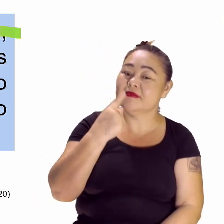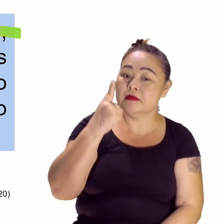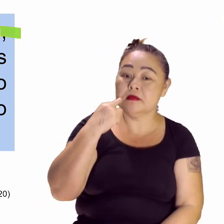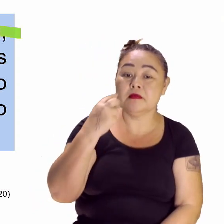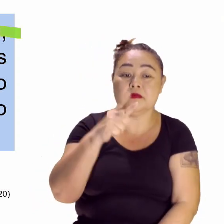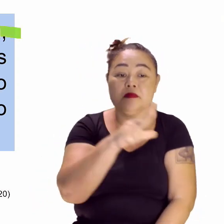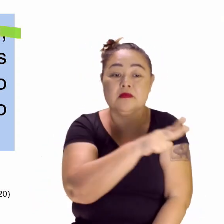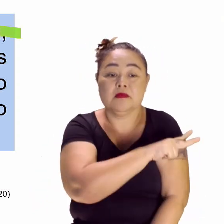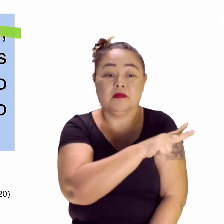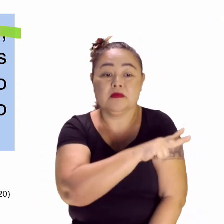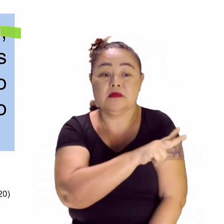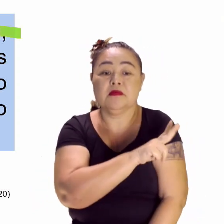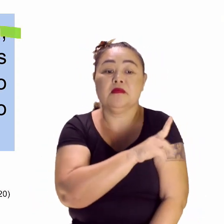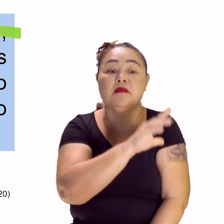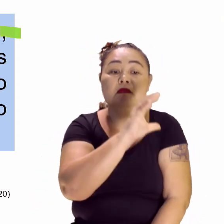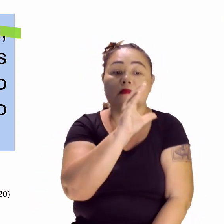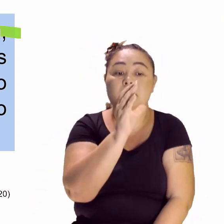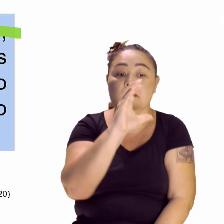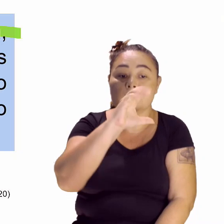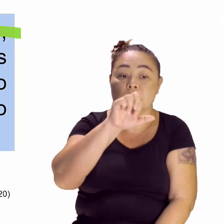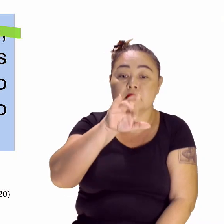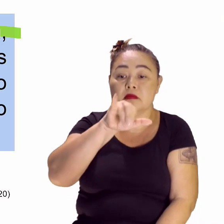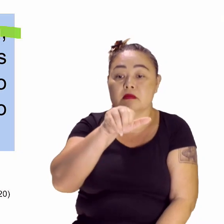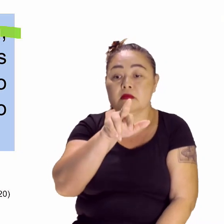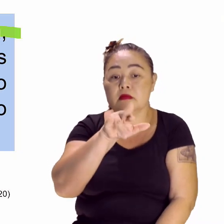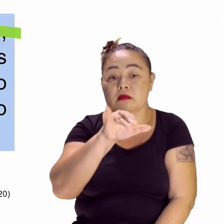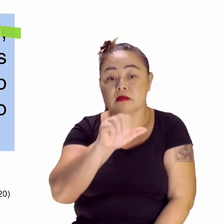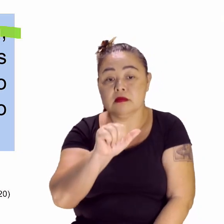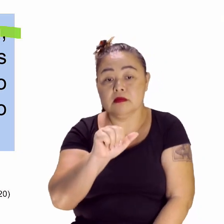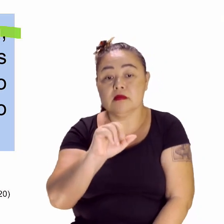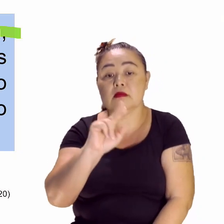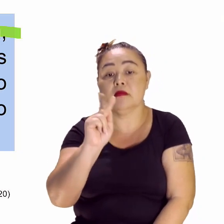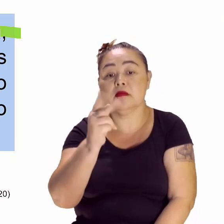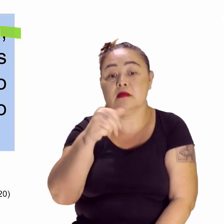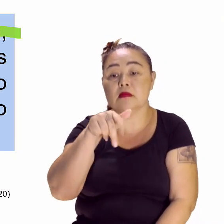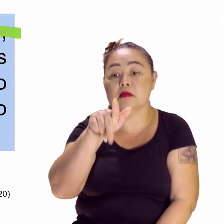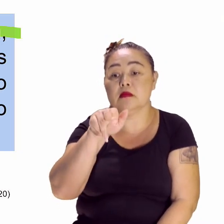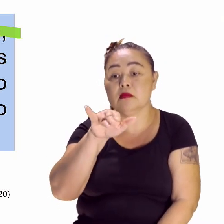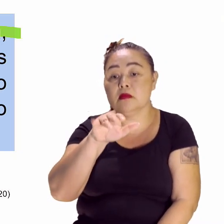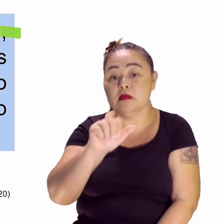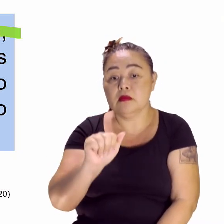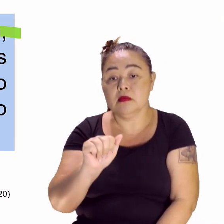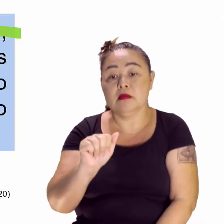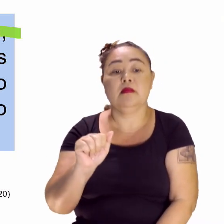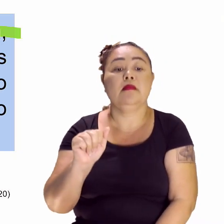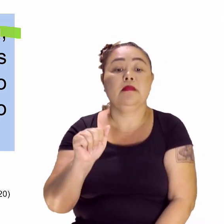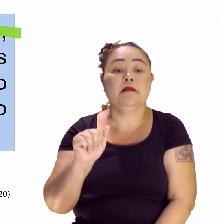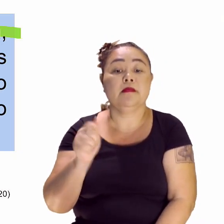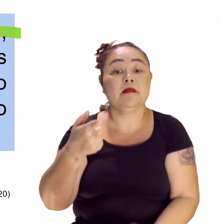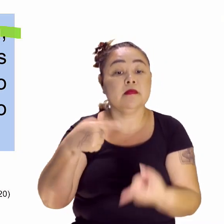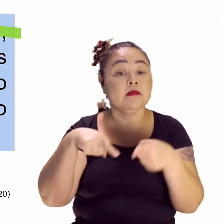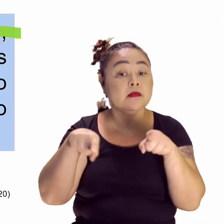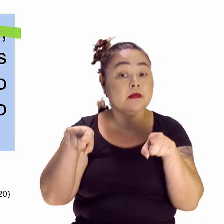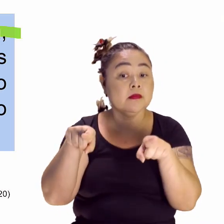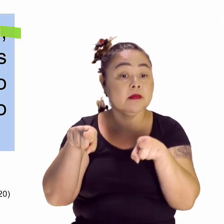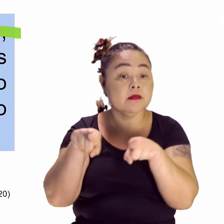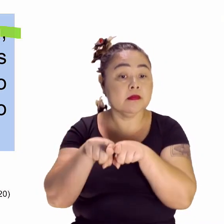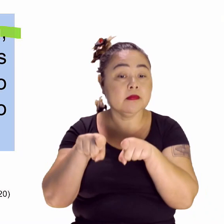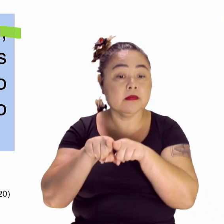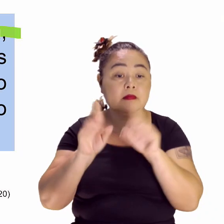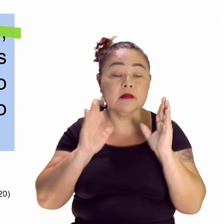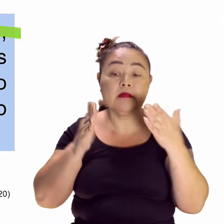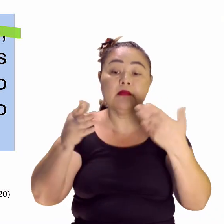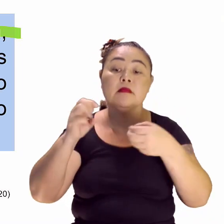Cerejeiras Chupinguaia são destaque maiores produtores do Gama com maior destaque aí para